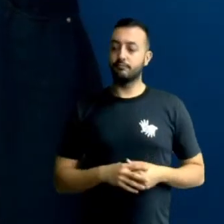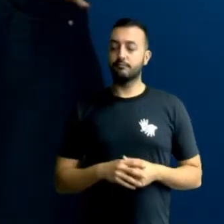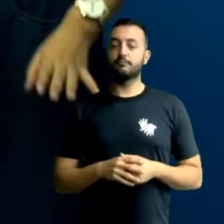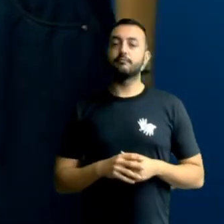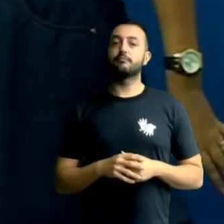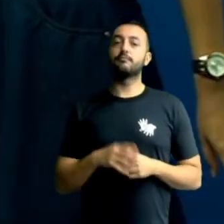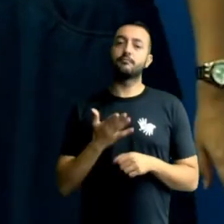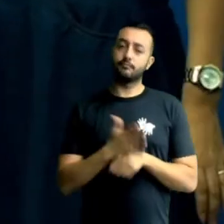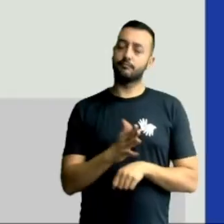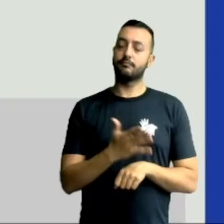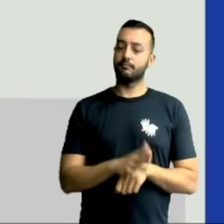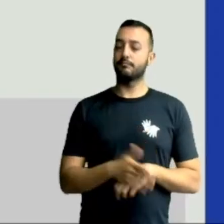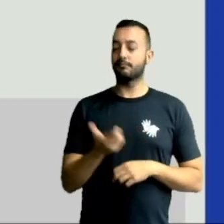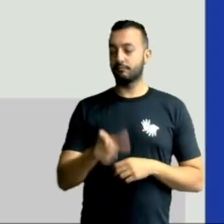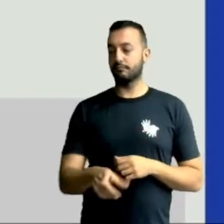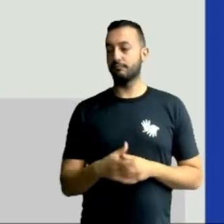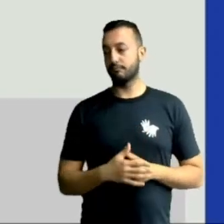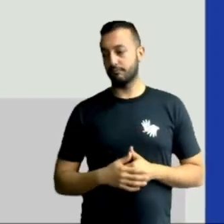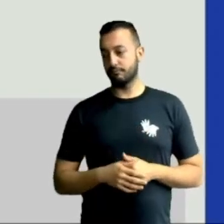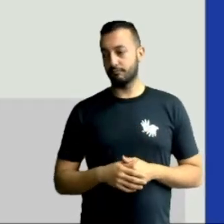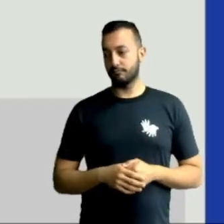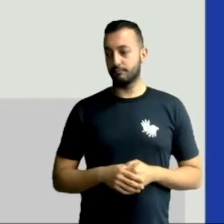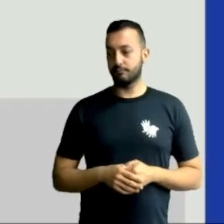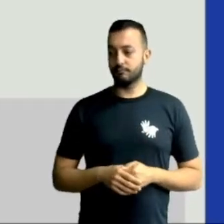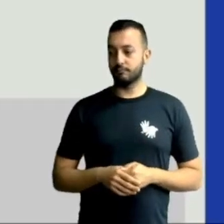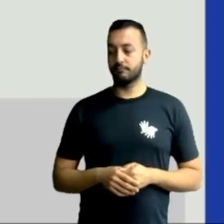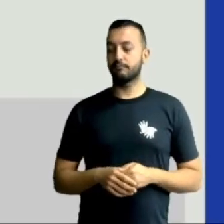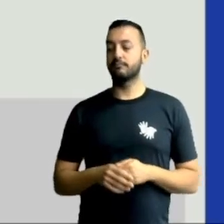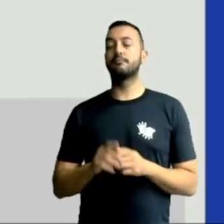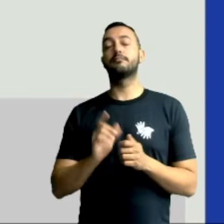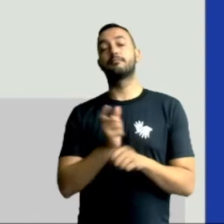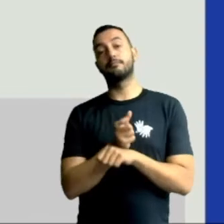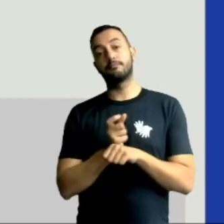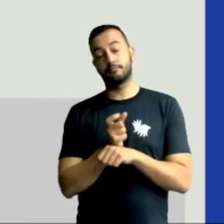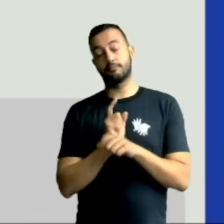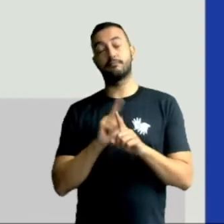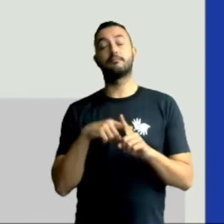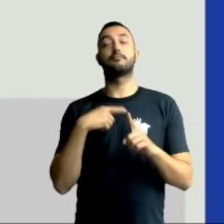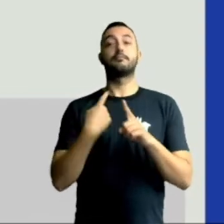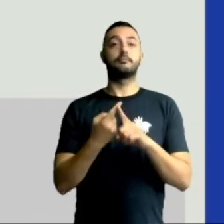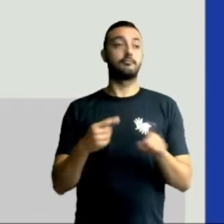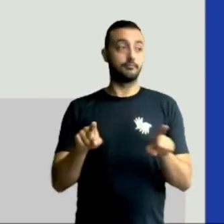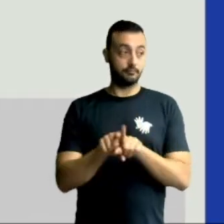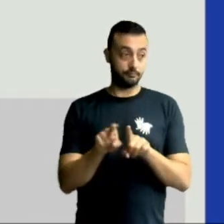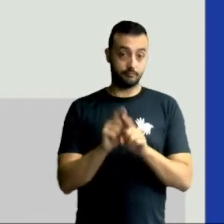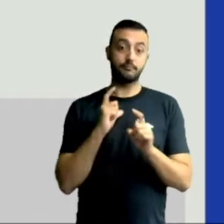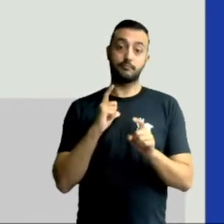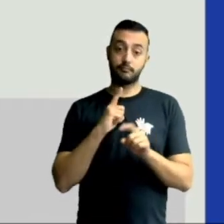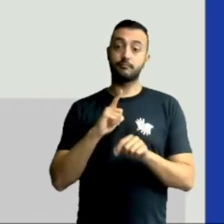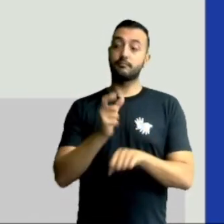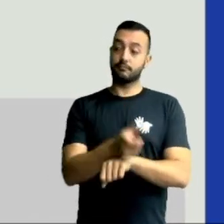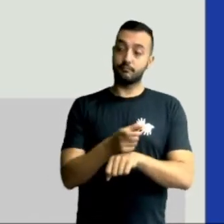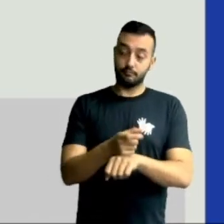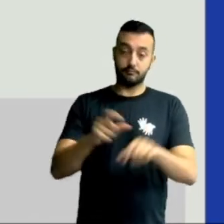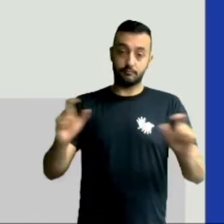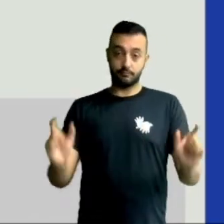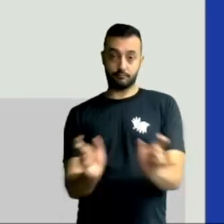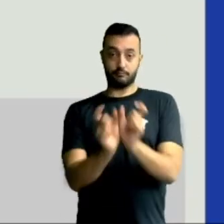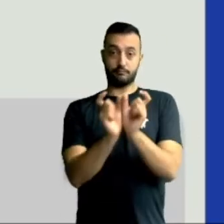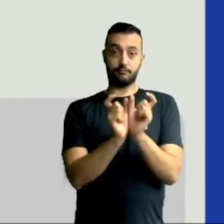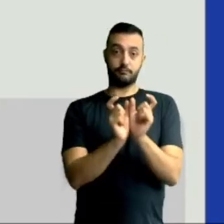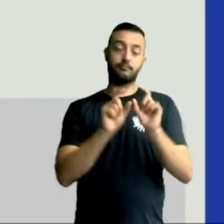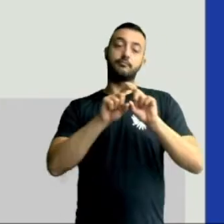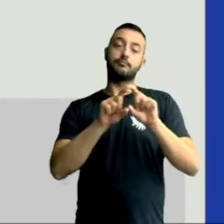Com muita prática. Então, vamos lá. Além dos adjetivos, temos também as locuções adjetivas, certo? Que